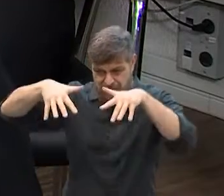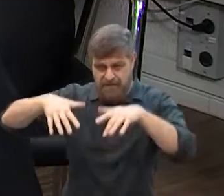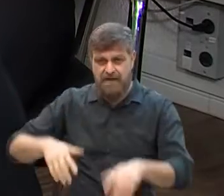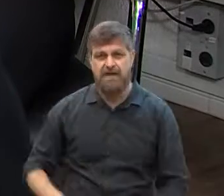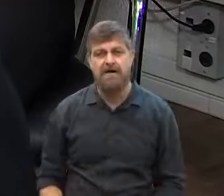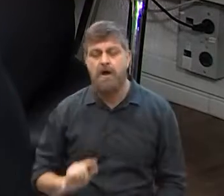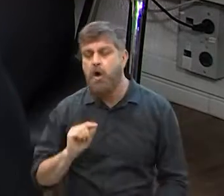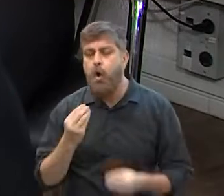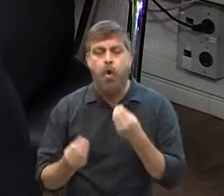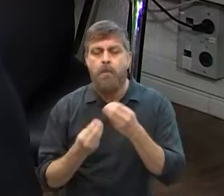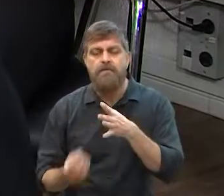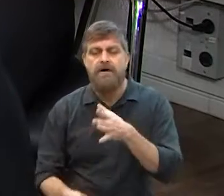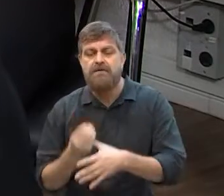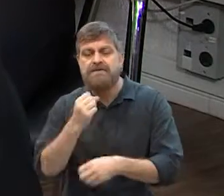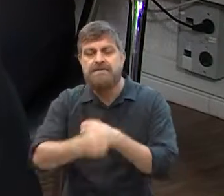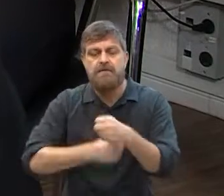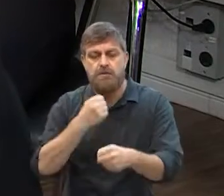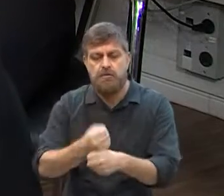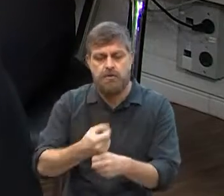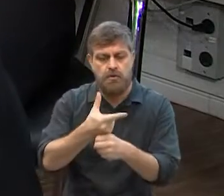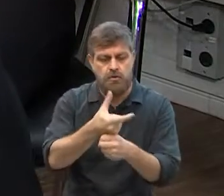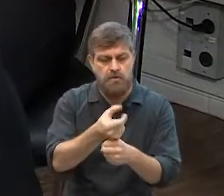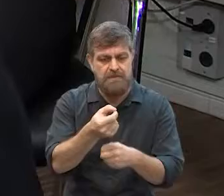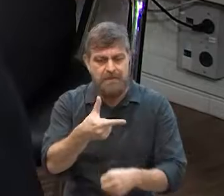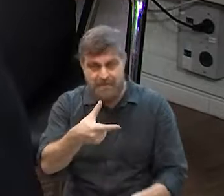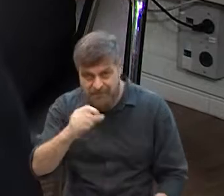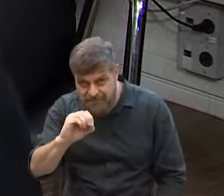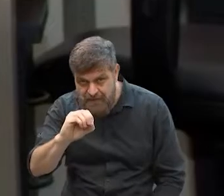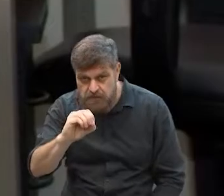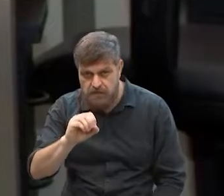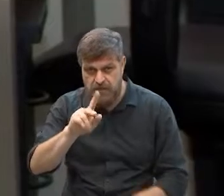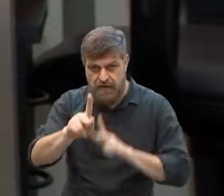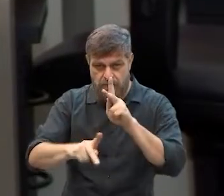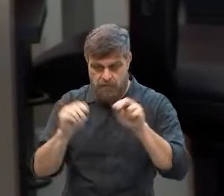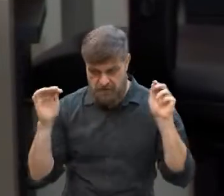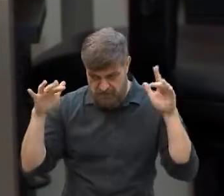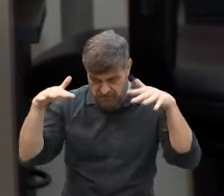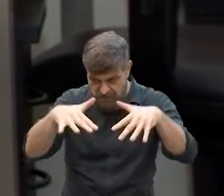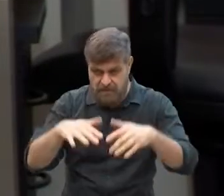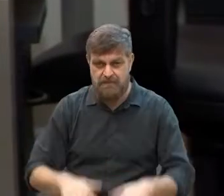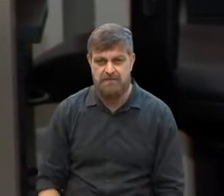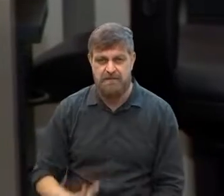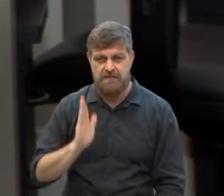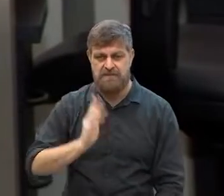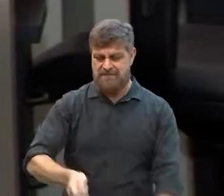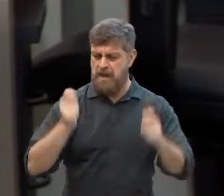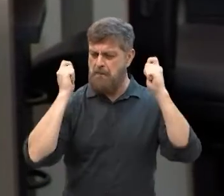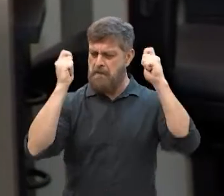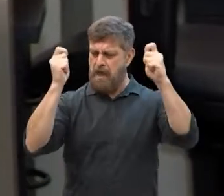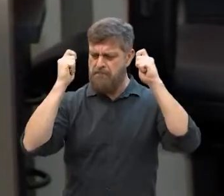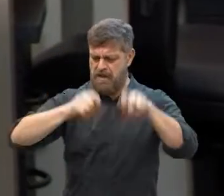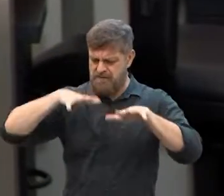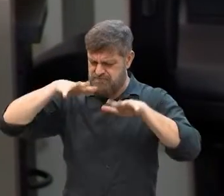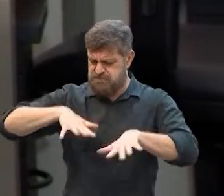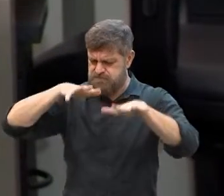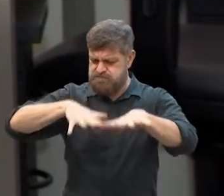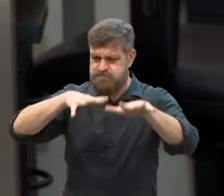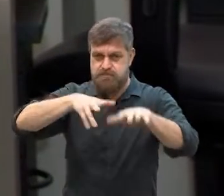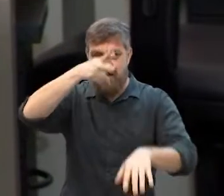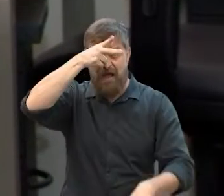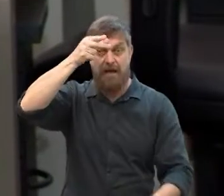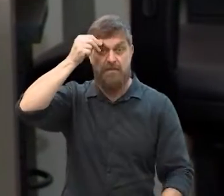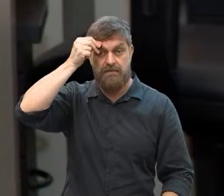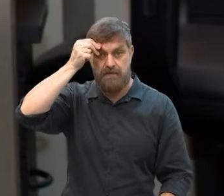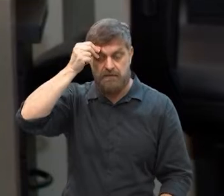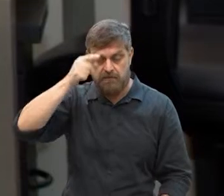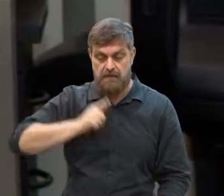aqui e como que vai ser em 2020? Já tem uma noção? A população vai Agora, participar? Depois de um protesto muito grande nosso, a prefeitura resolveu